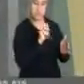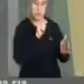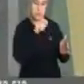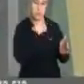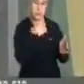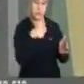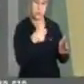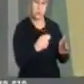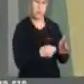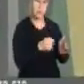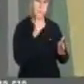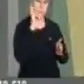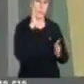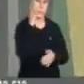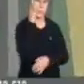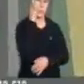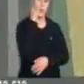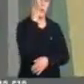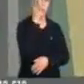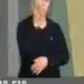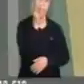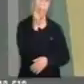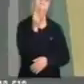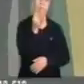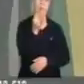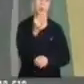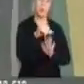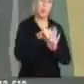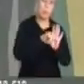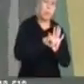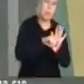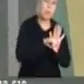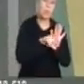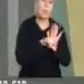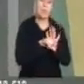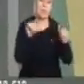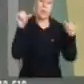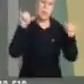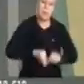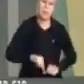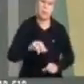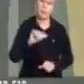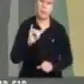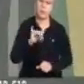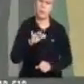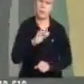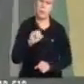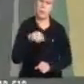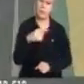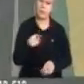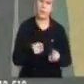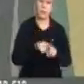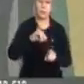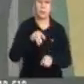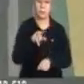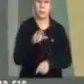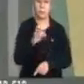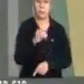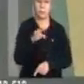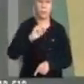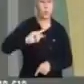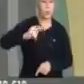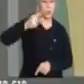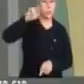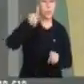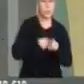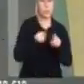predeterminar o futuro com déficits, inflação, juros altos e desempregos e todas